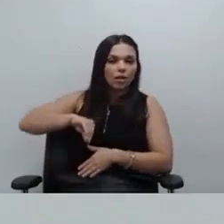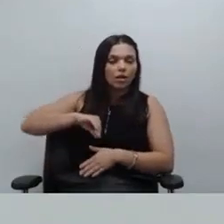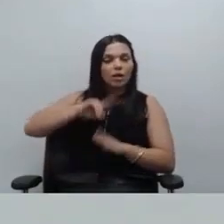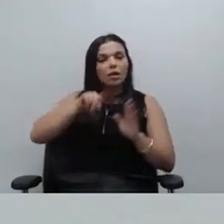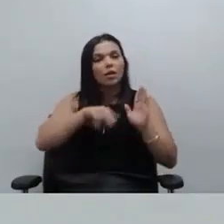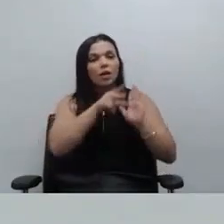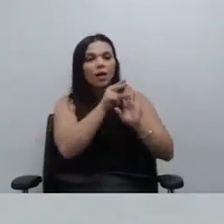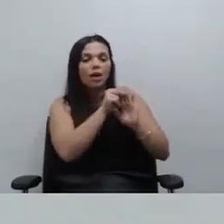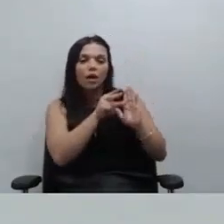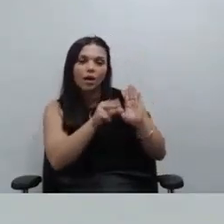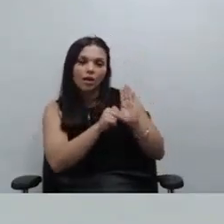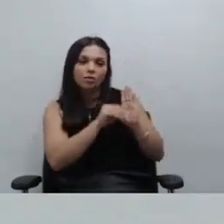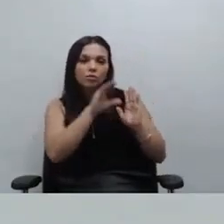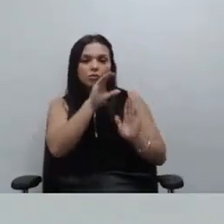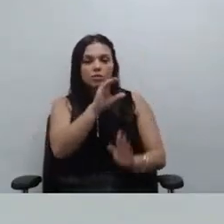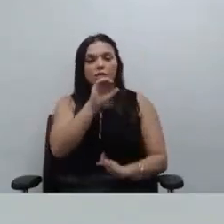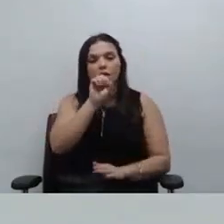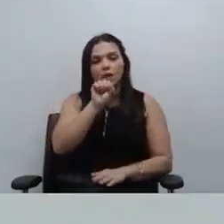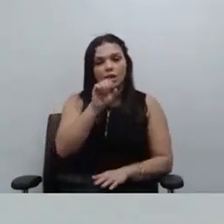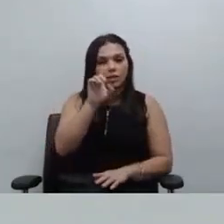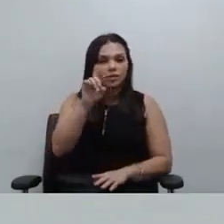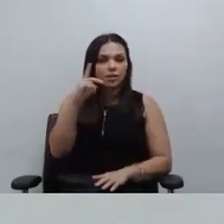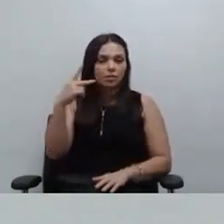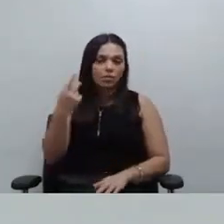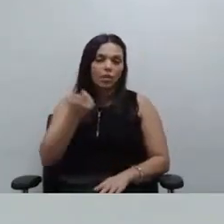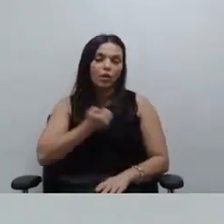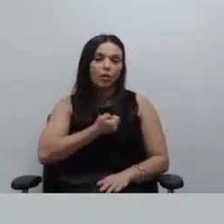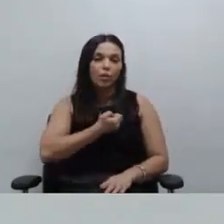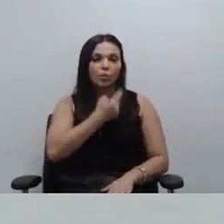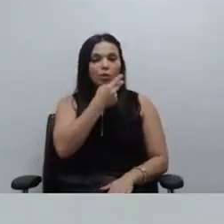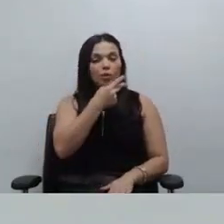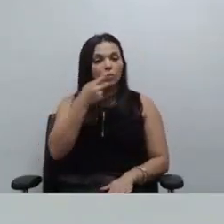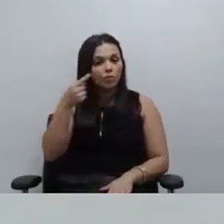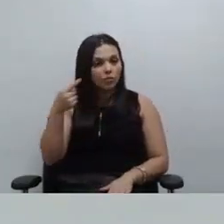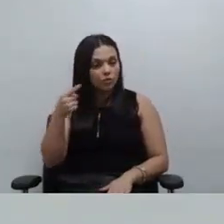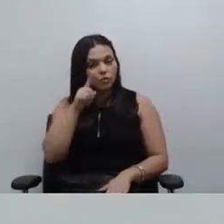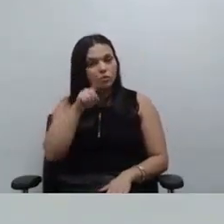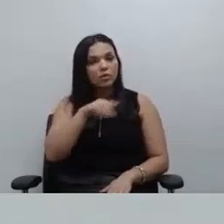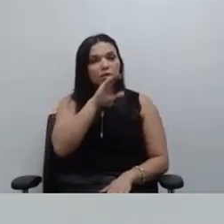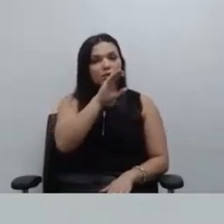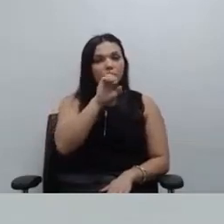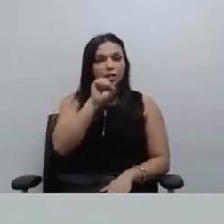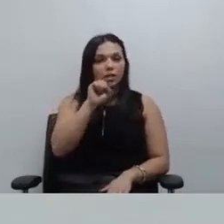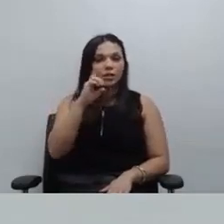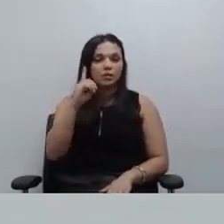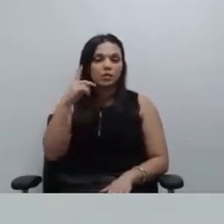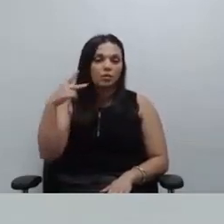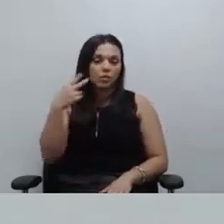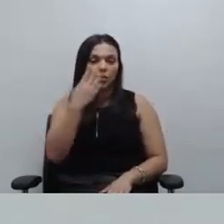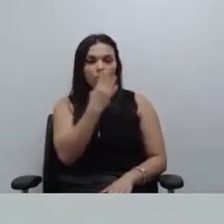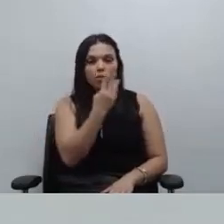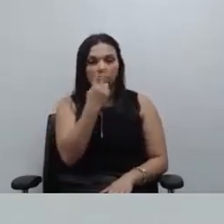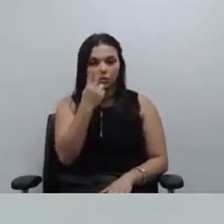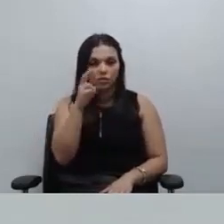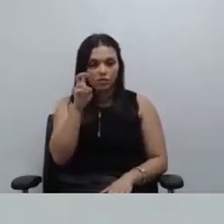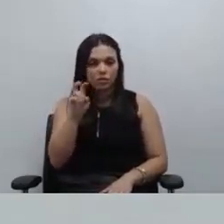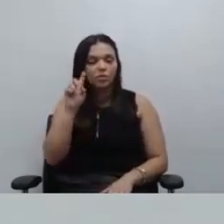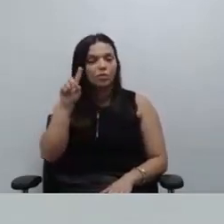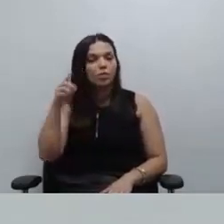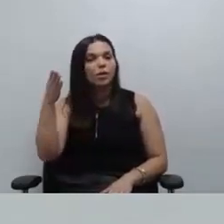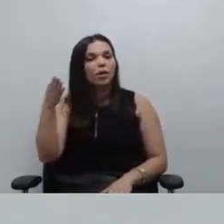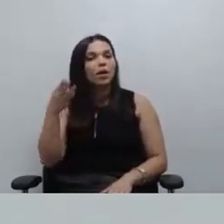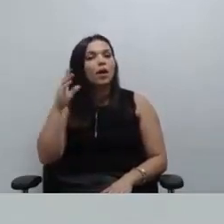da deliberação CSDP número 321, alterada pela deliberação CSDP número 425, de 19 de abril